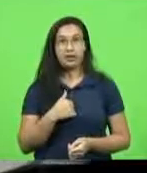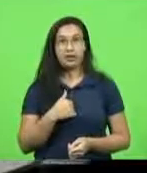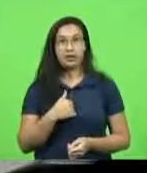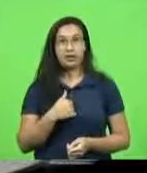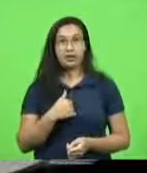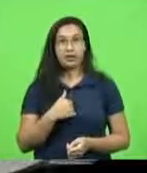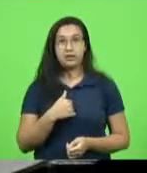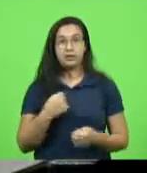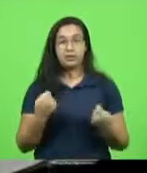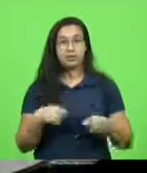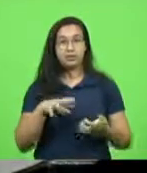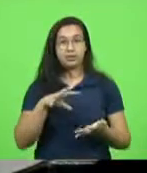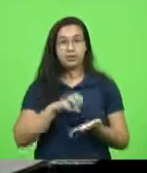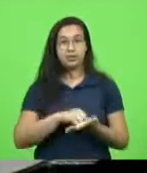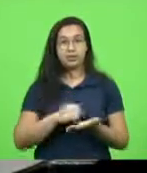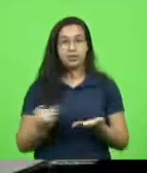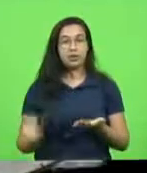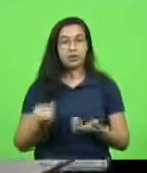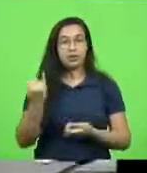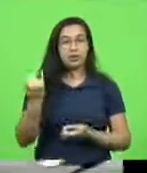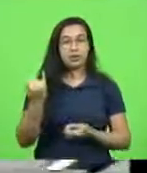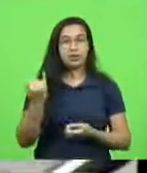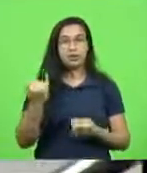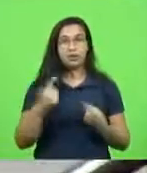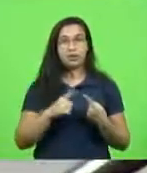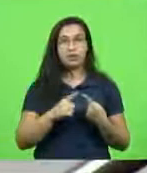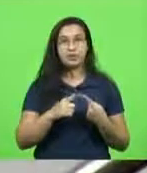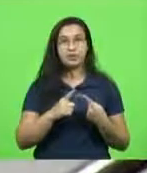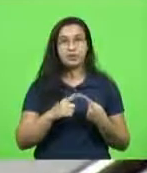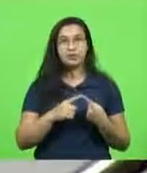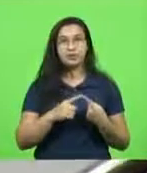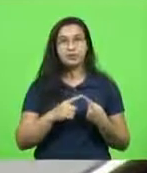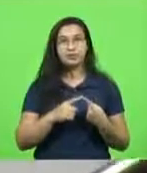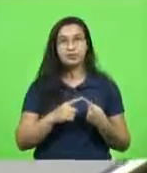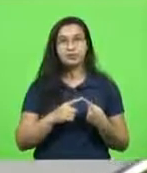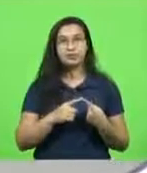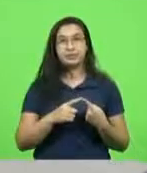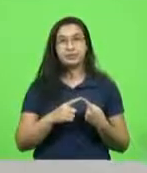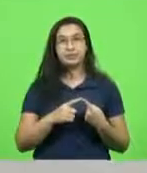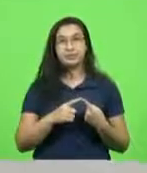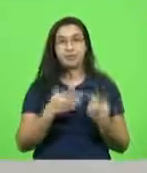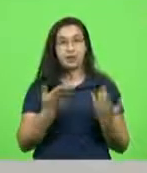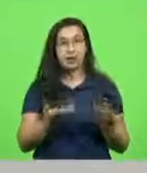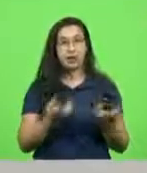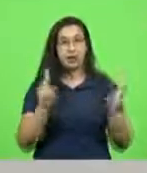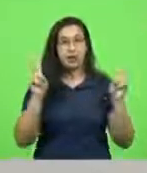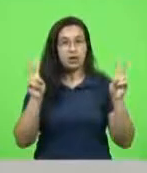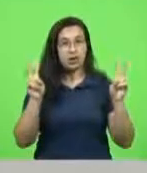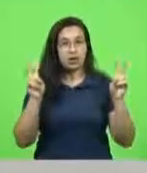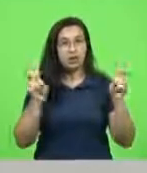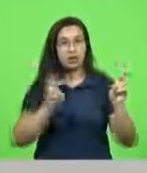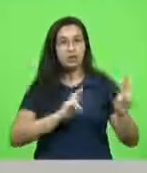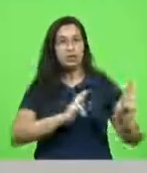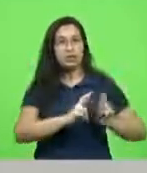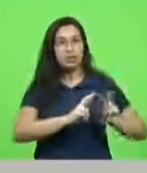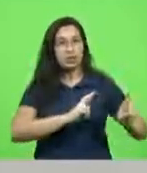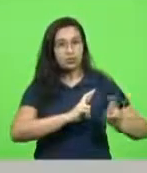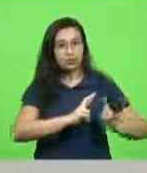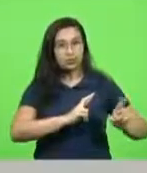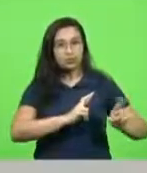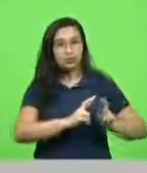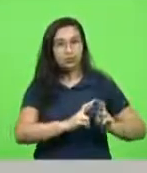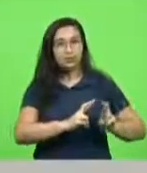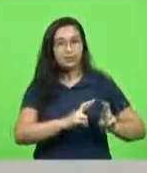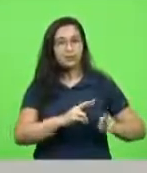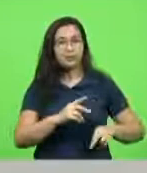fazer alguns registros importantes e inclusive sobre esse tema que foi tratado das rodovias